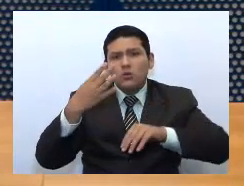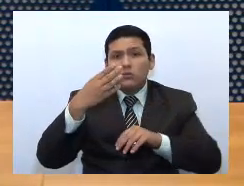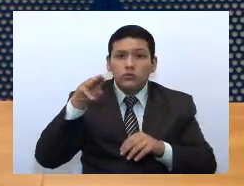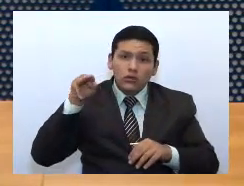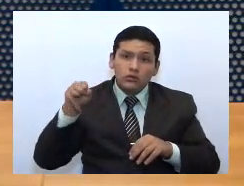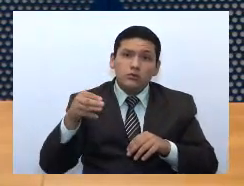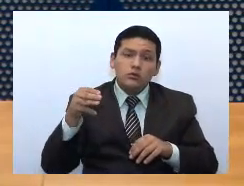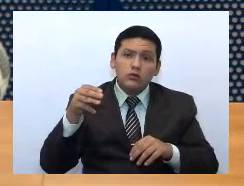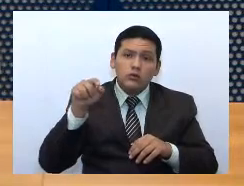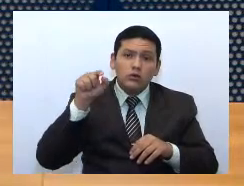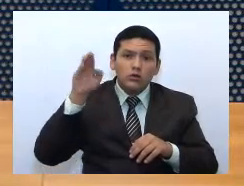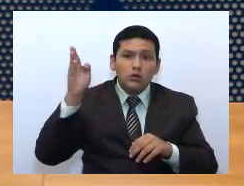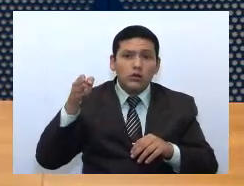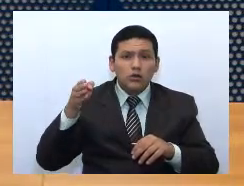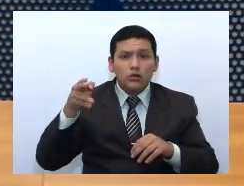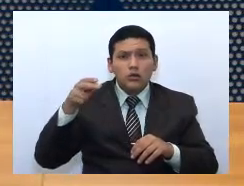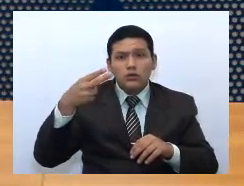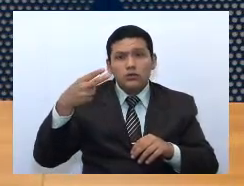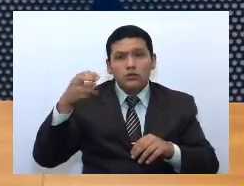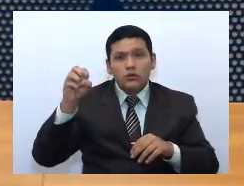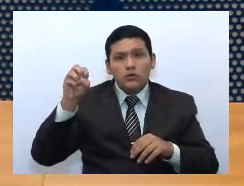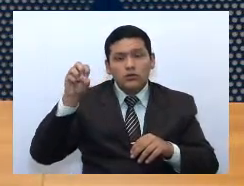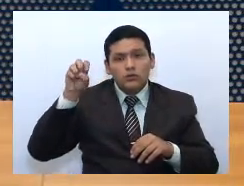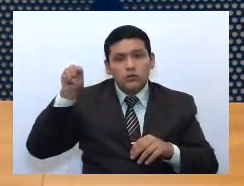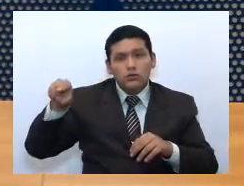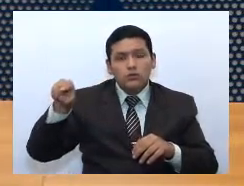200 mil reais.